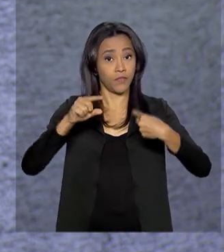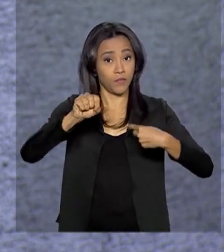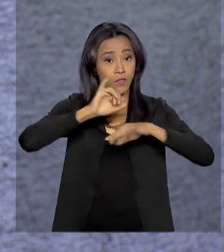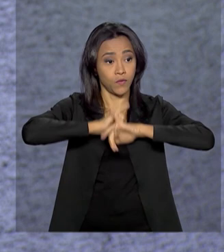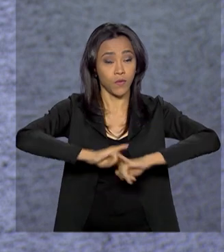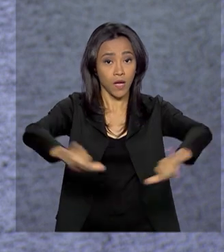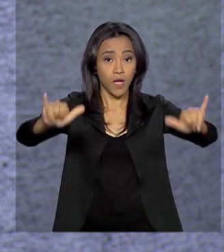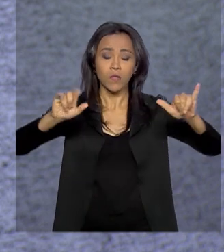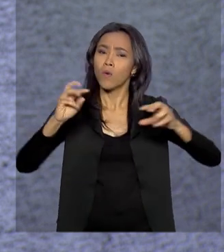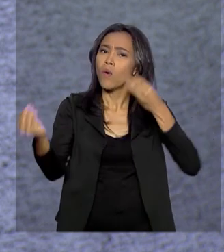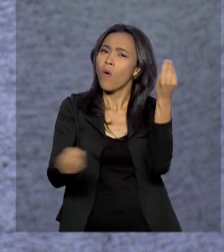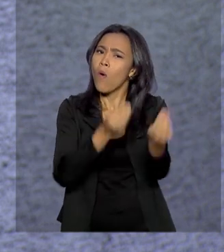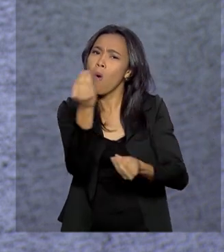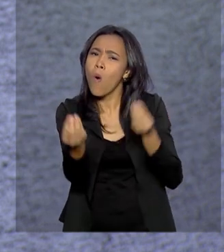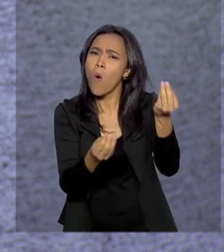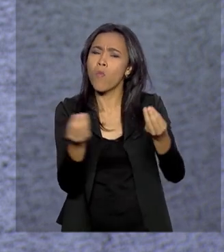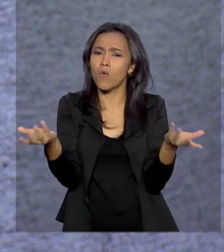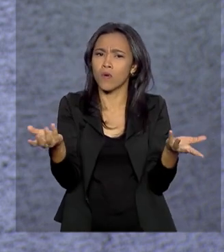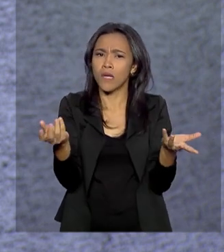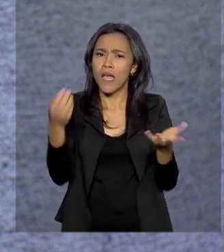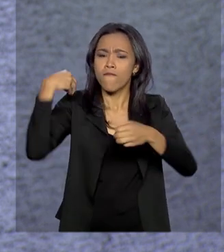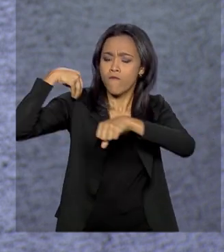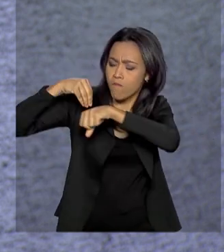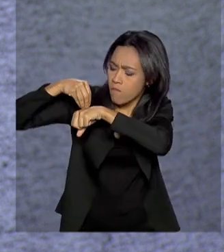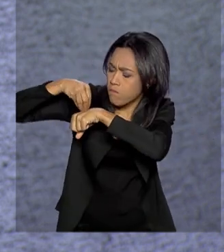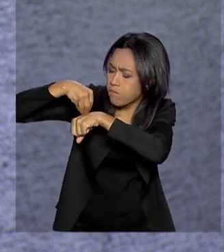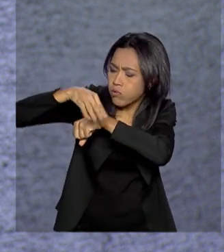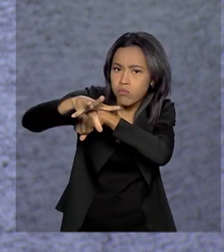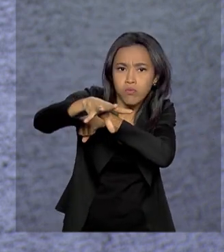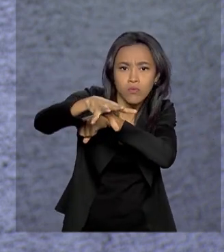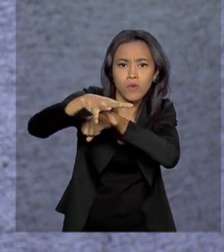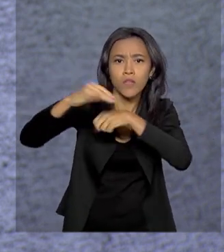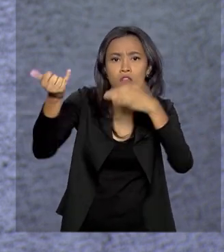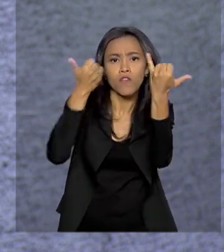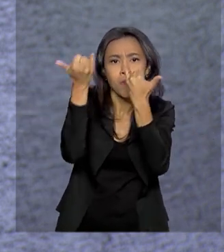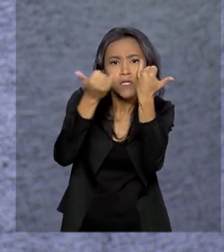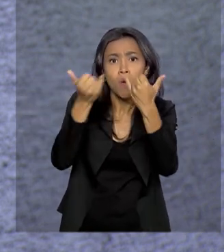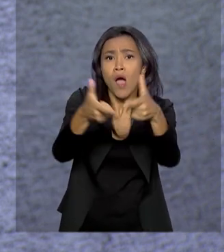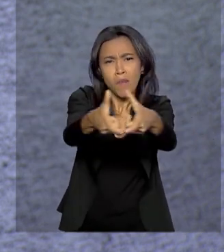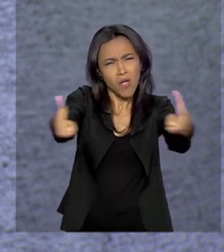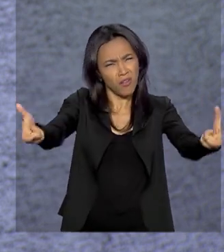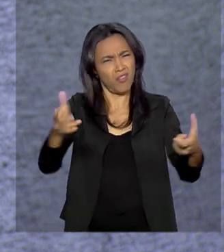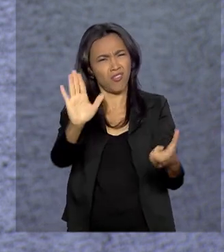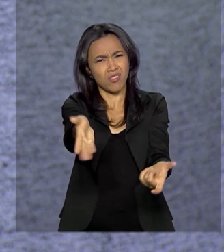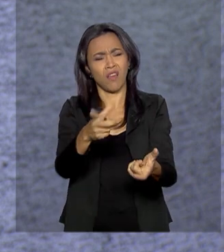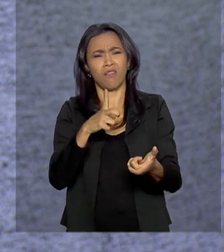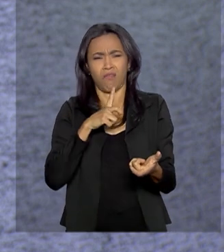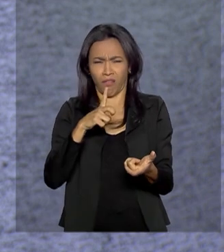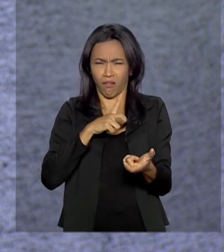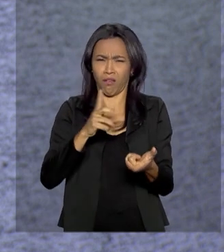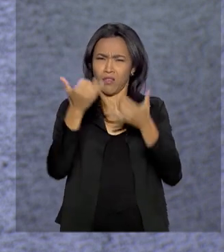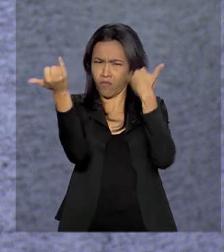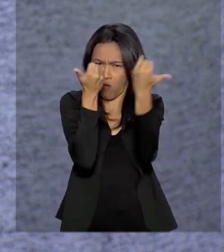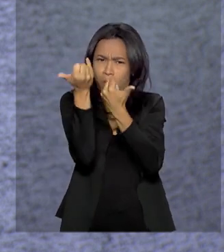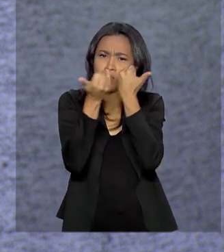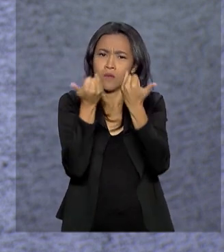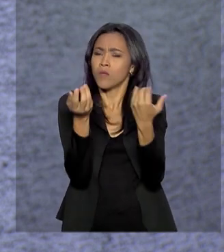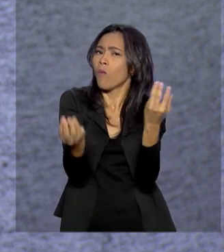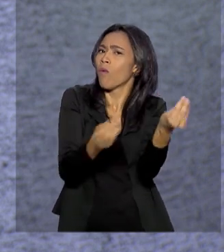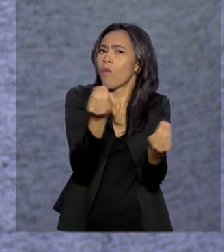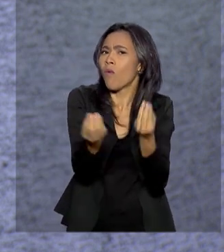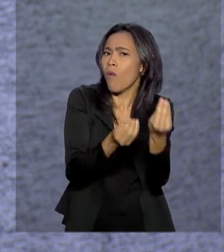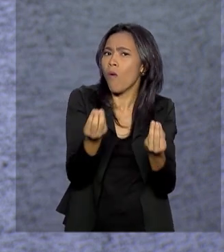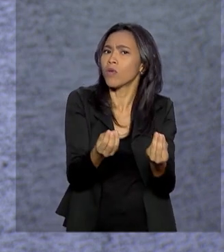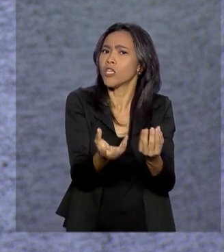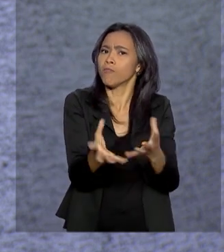como é que a gente faz com que esta informação que a maioria já tem, maioria já se apropriou dela, como é que ela se